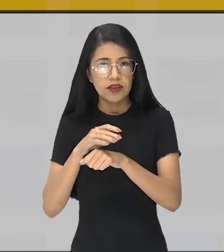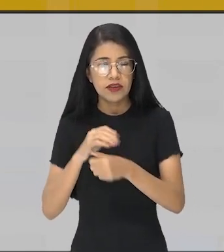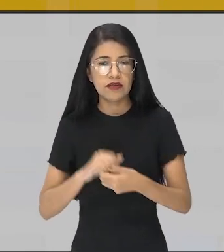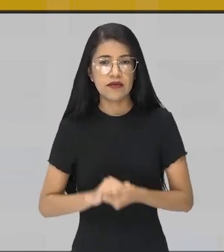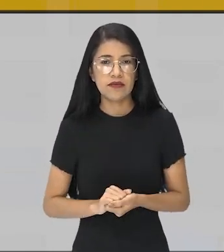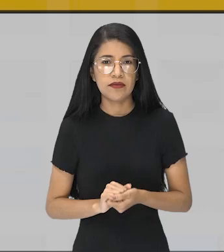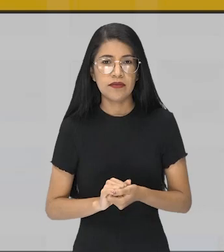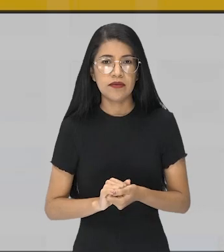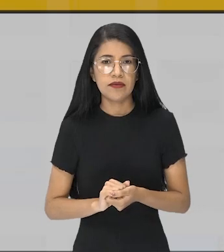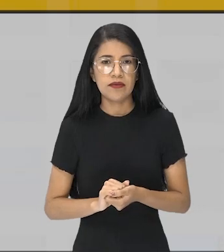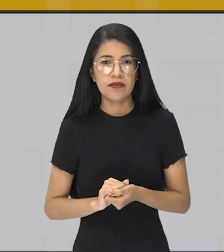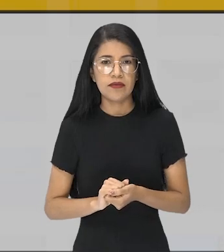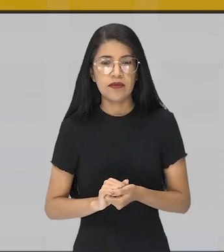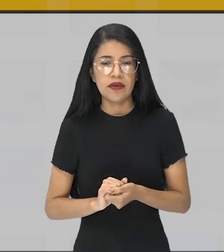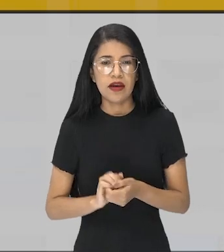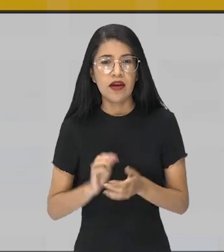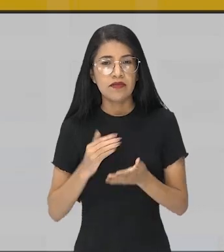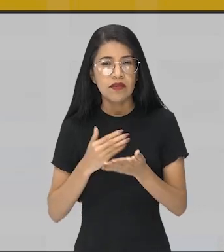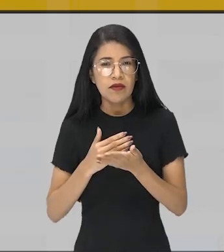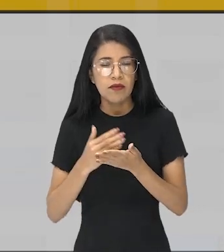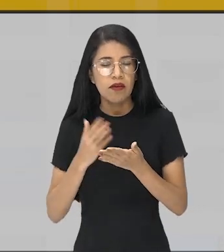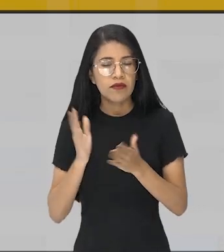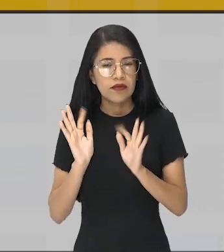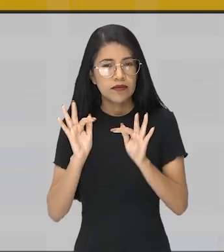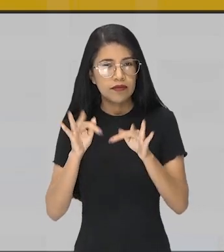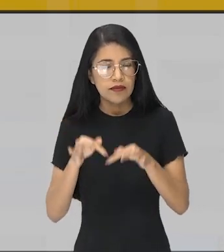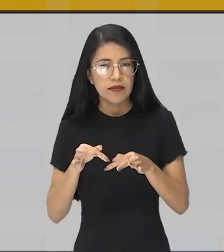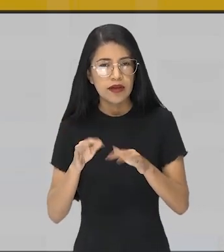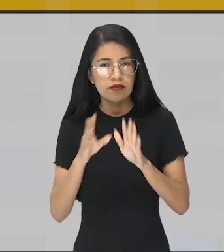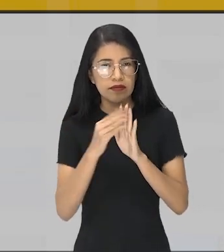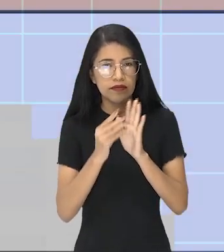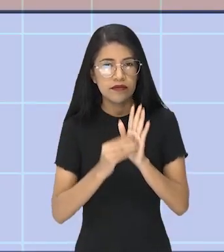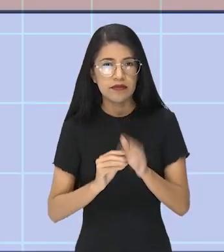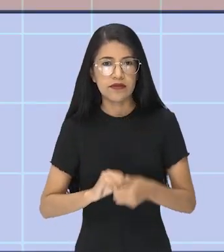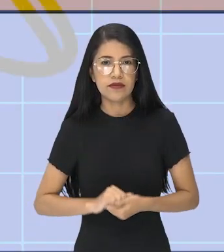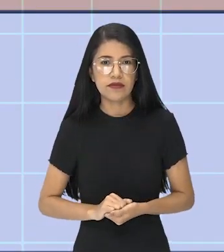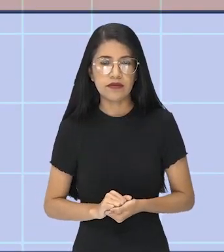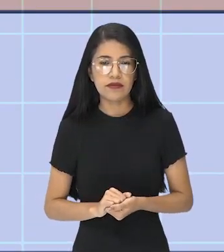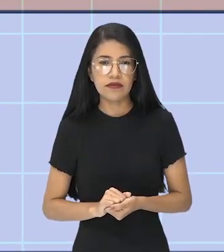vamos agora para o momento de encerramento do conteúdo.